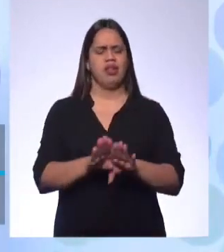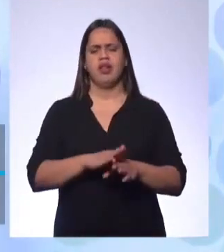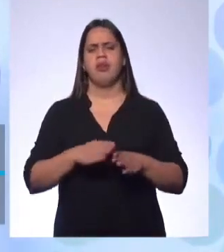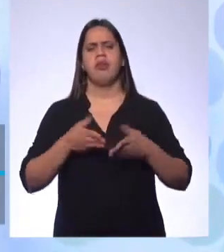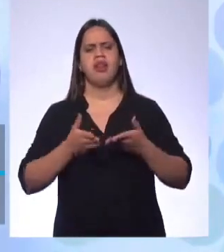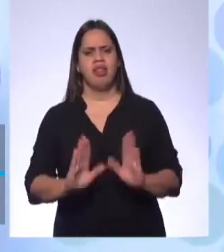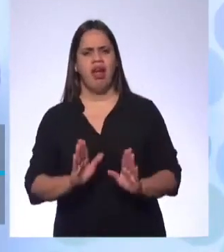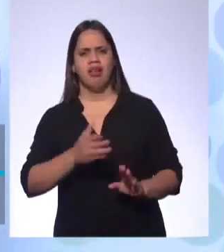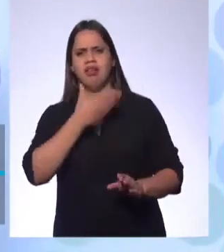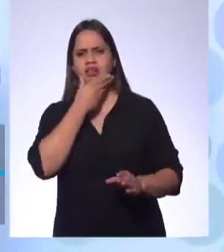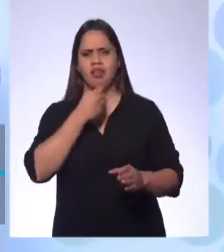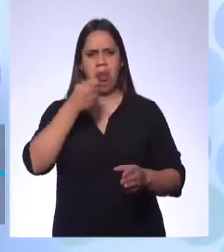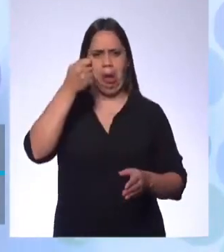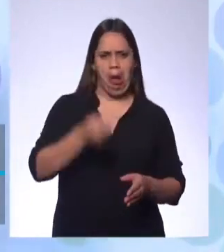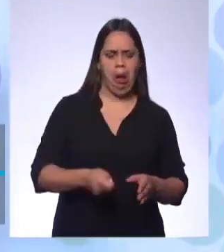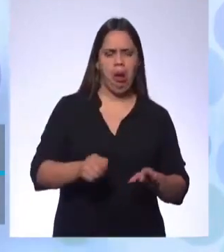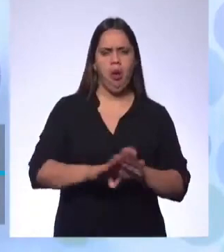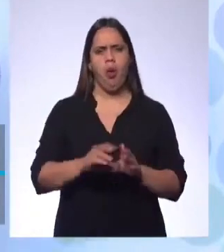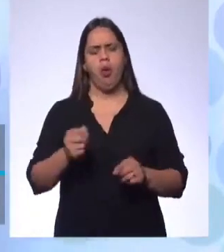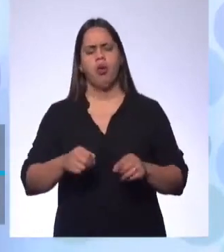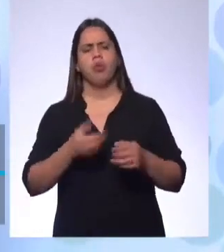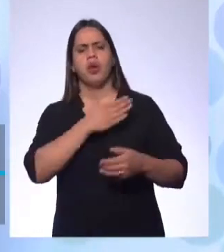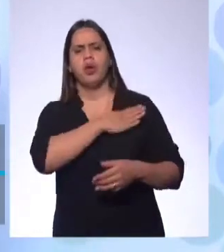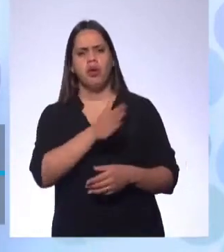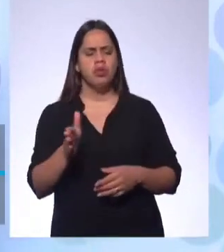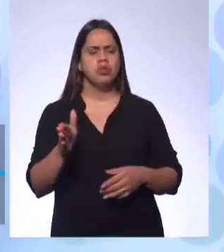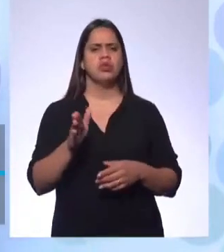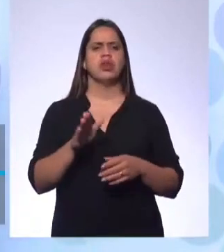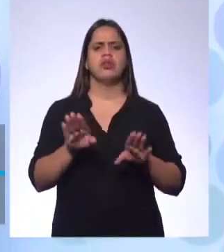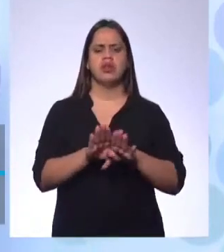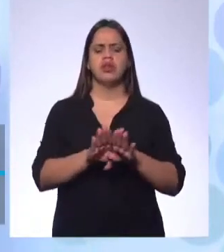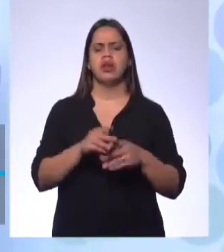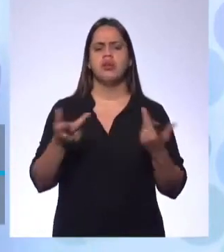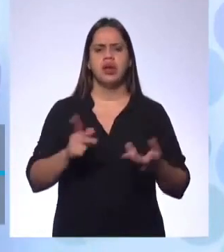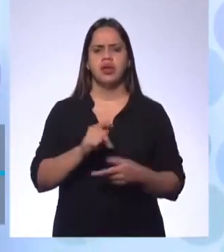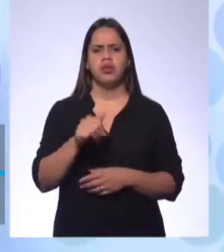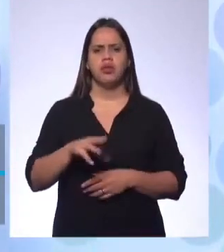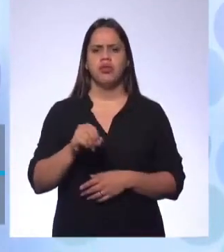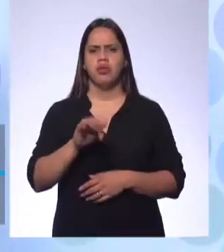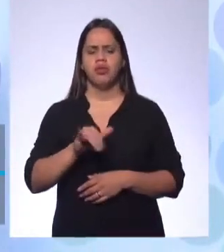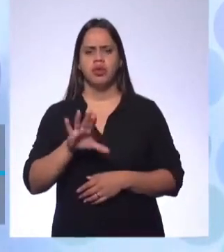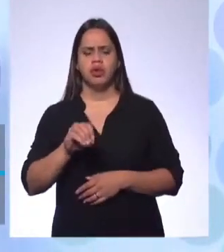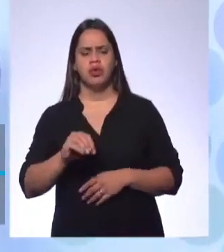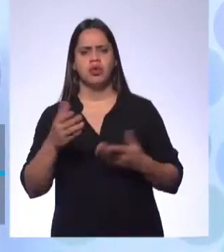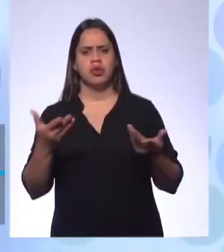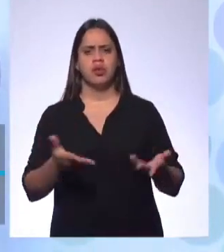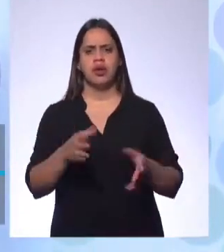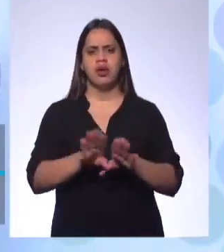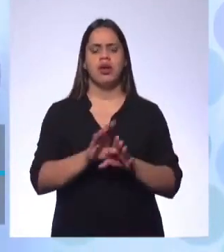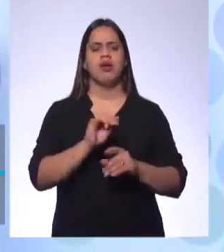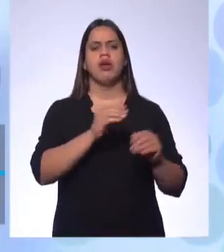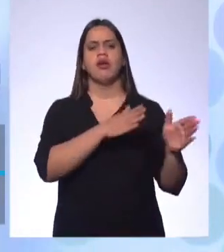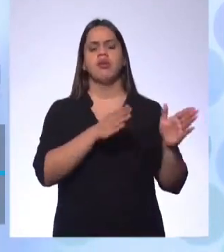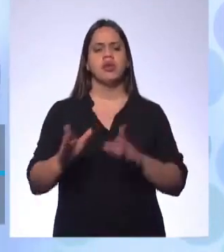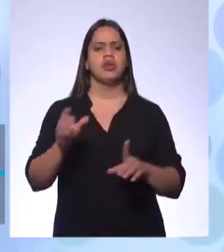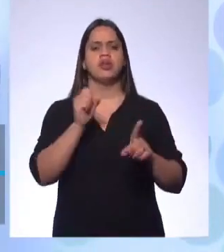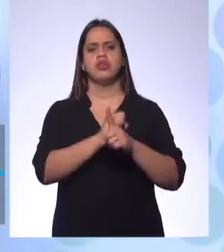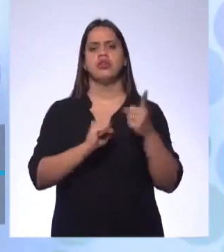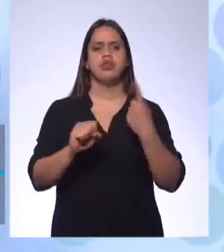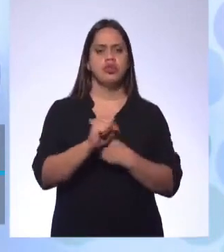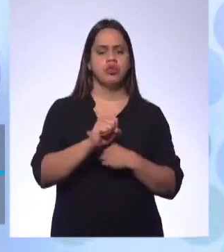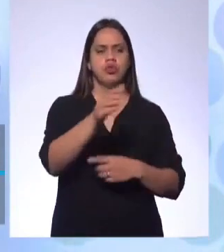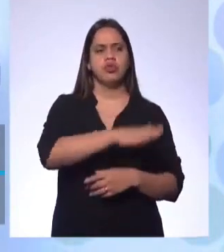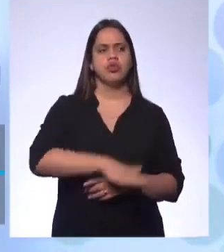ninguém nasce homofóbico. É um processo de construção dentro de uma cultura, de socialização e de